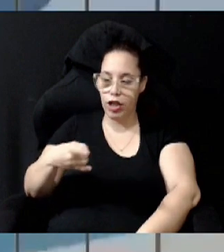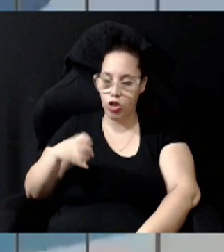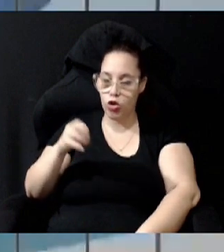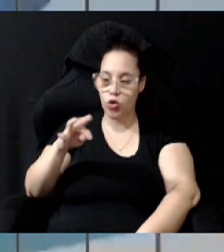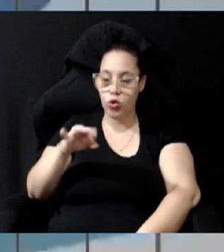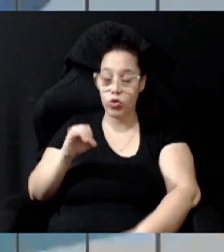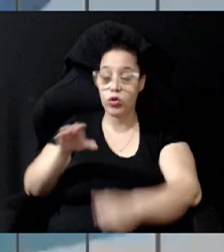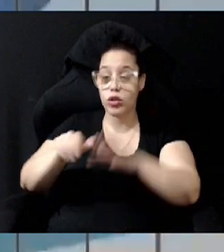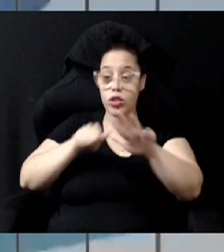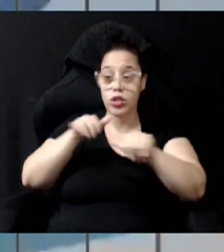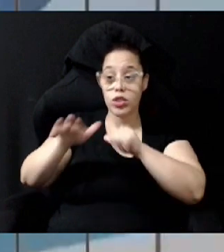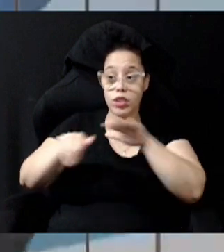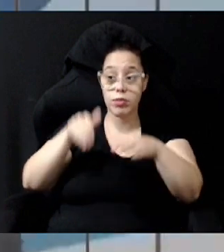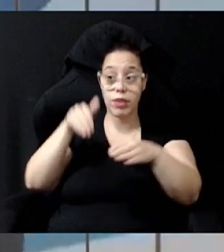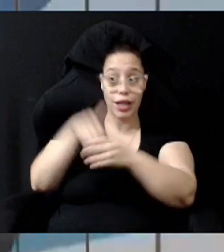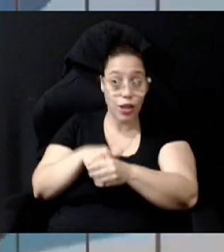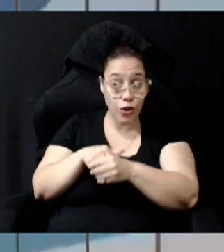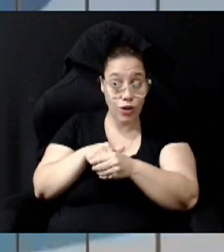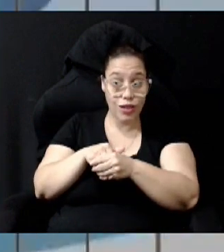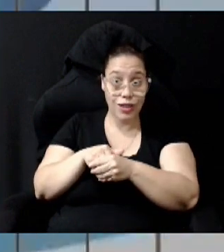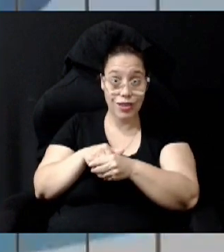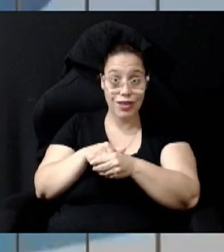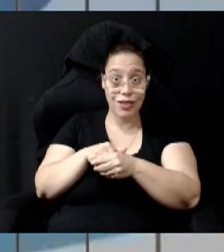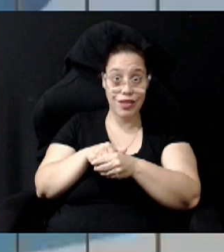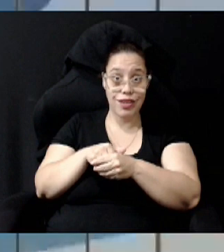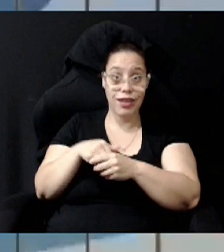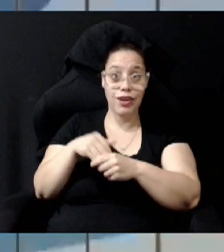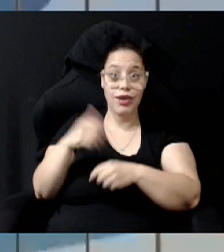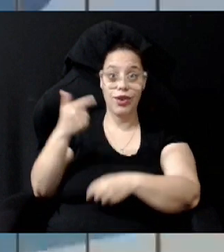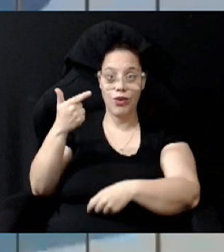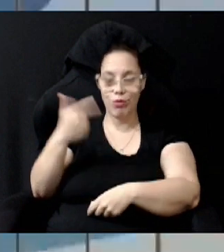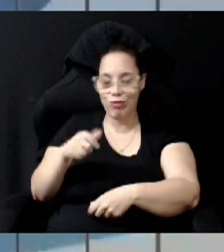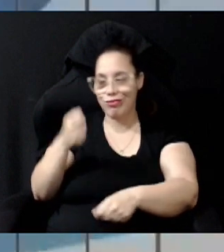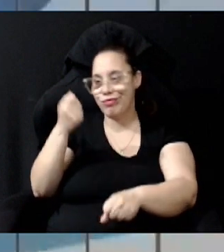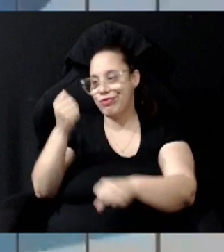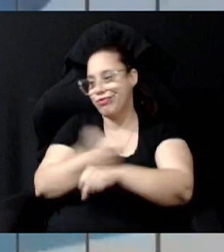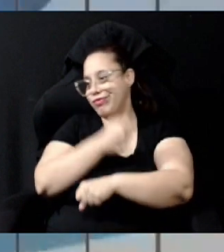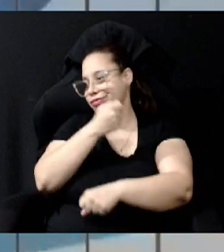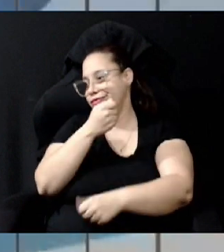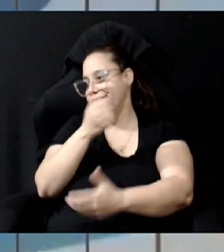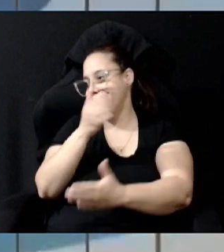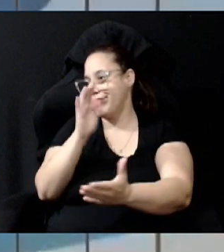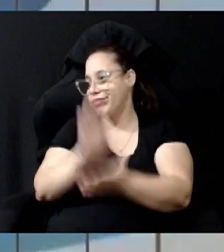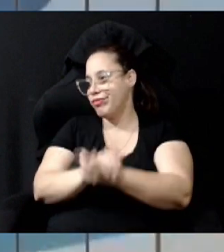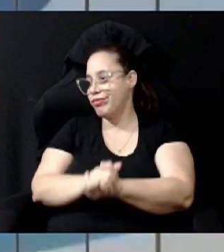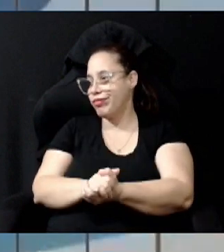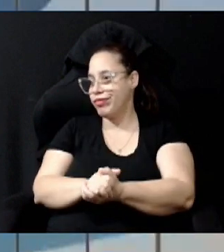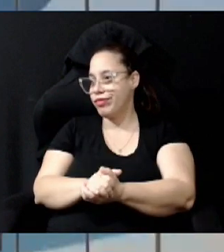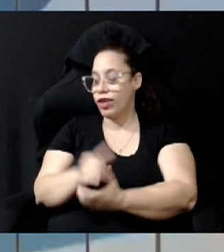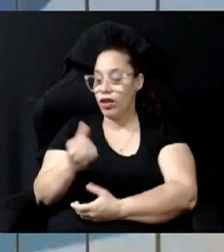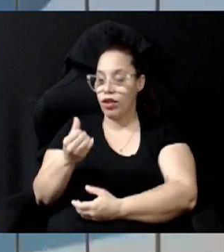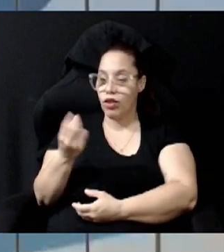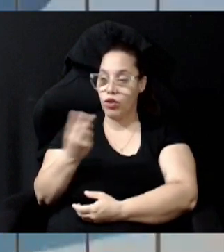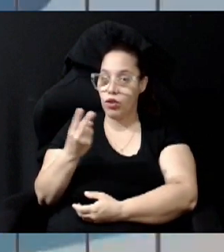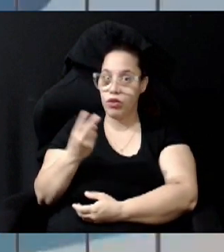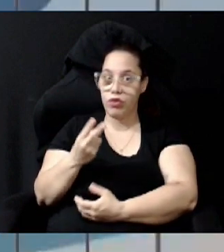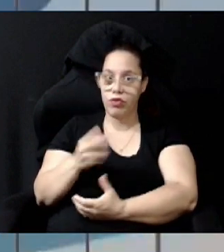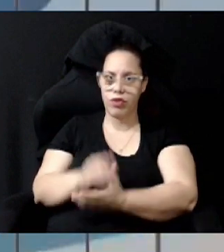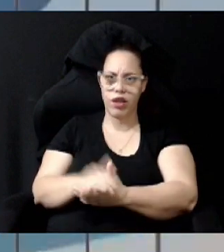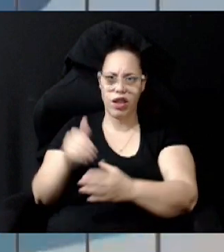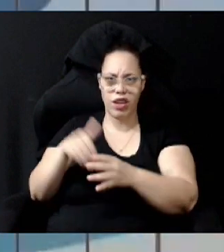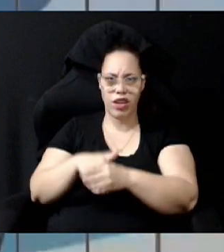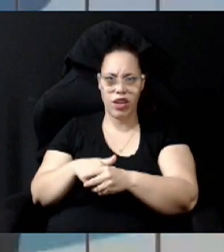eleições. Mais um golpe no mesmo ano. 1891, segundo golpe. Não, que eleições o que? Eu vou ficar até o